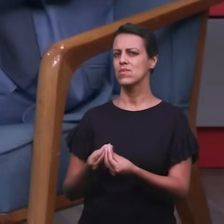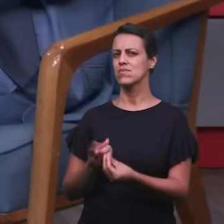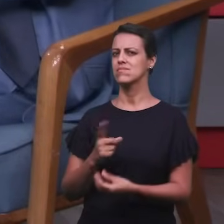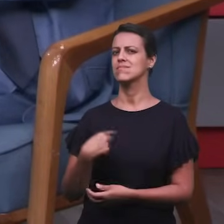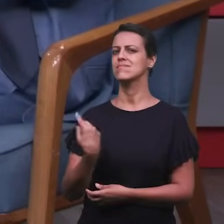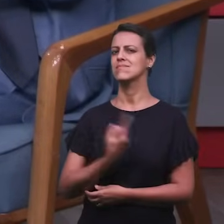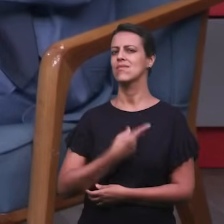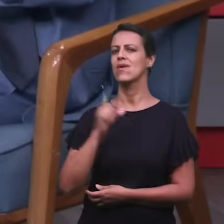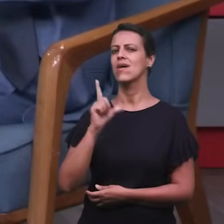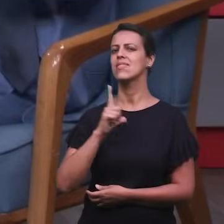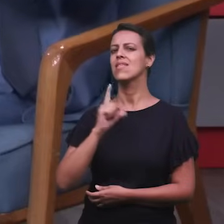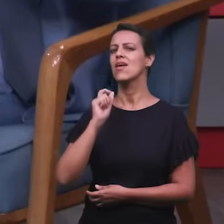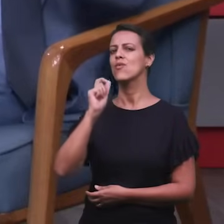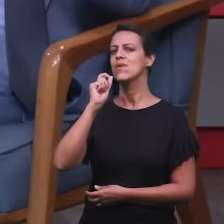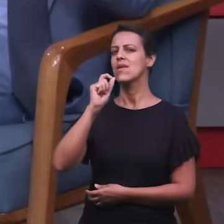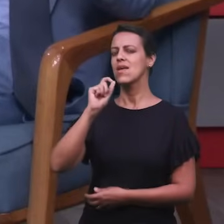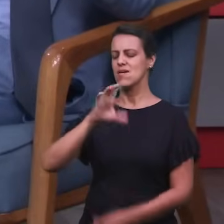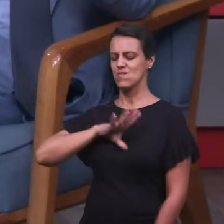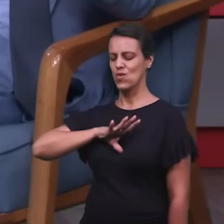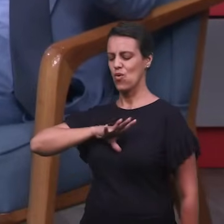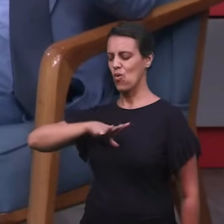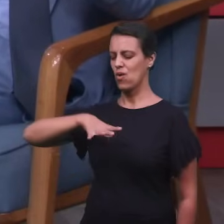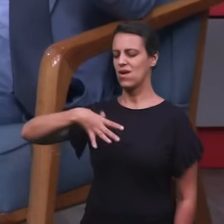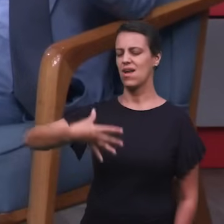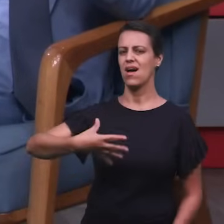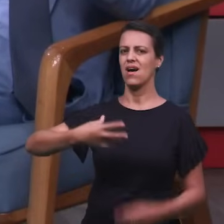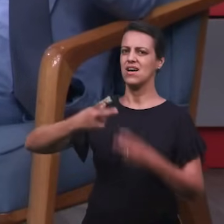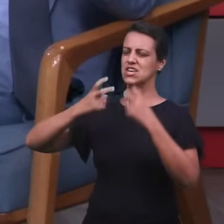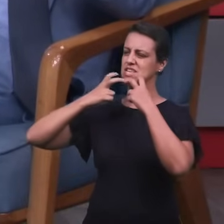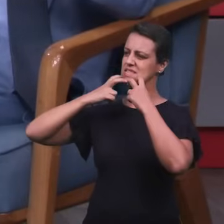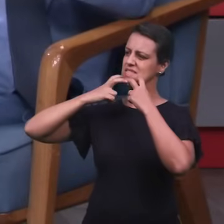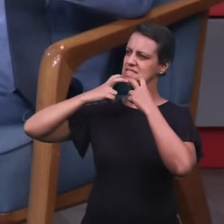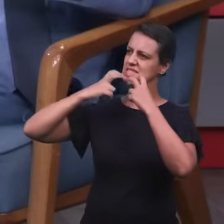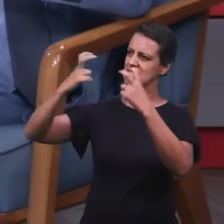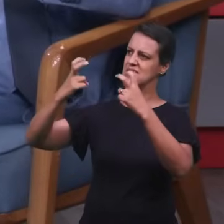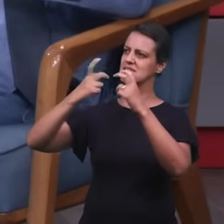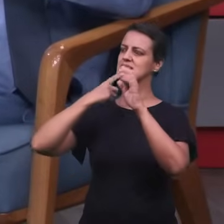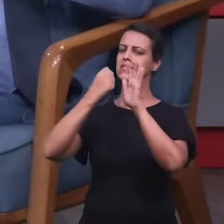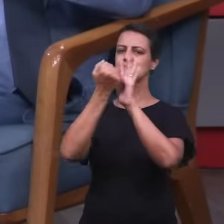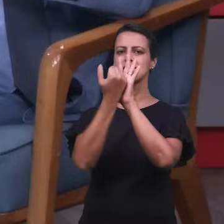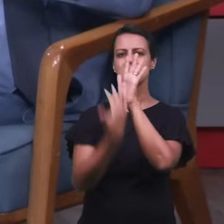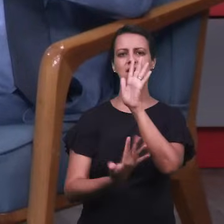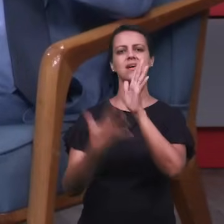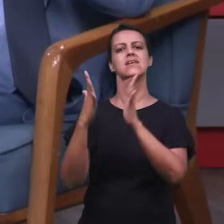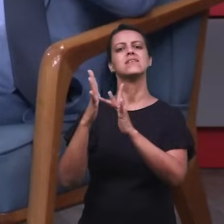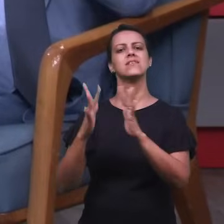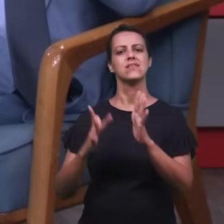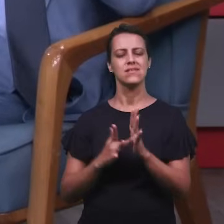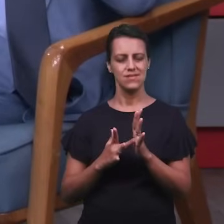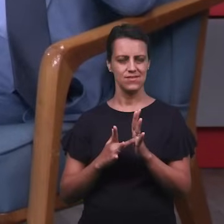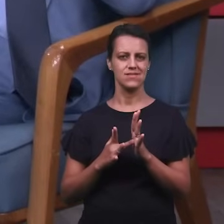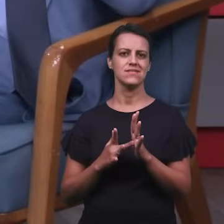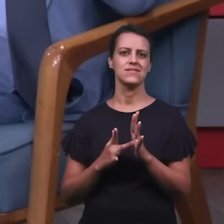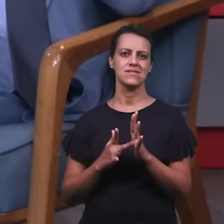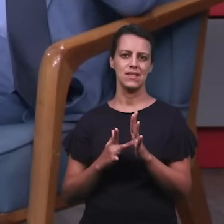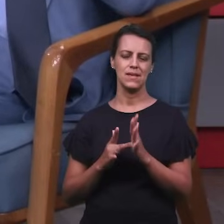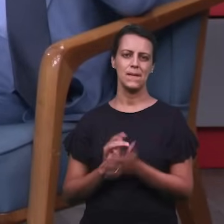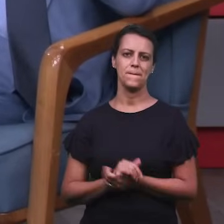santo com ousadia, como está na carta aos Hebreus, pelo sangue de Jesus.